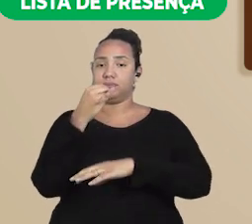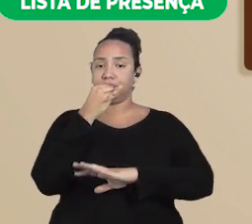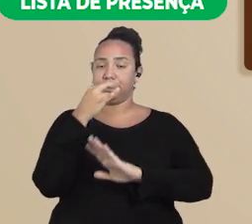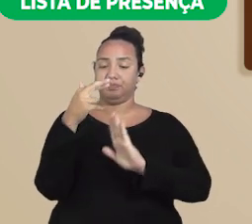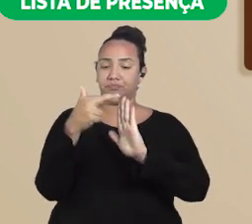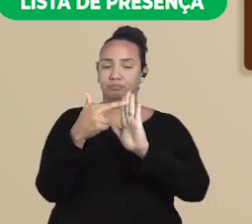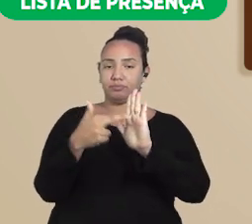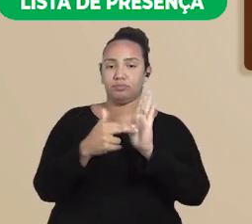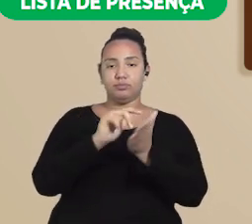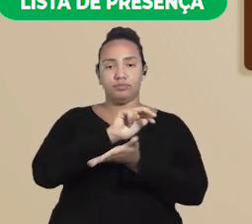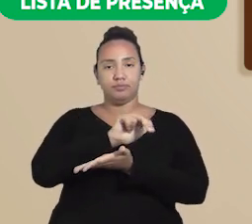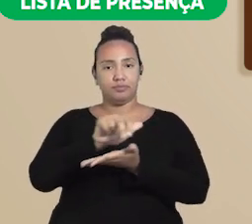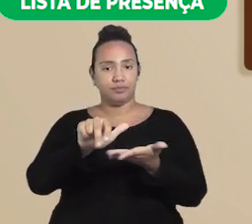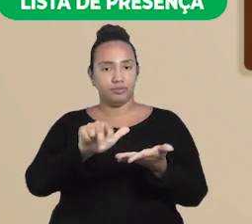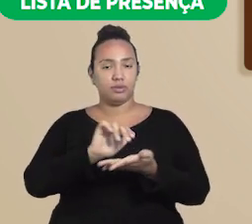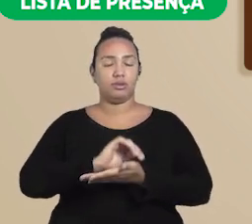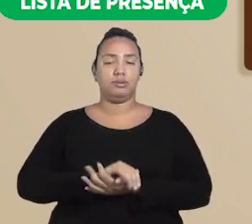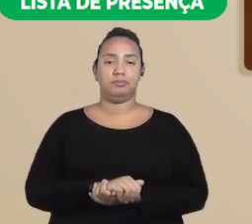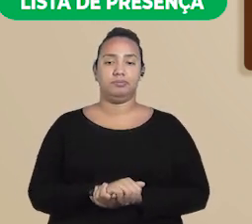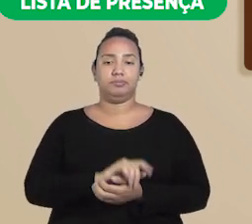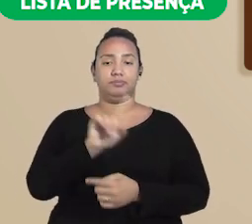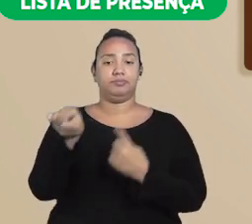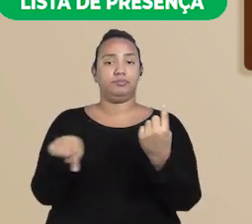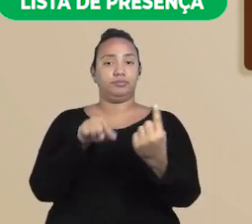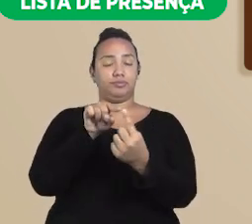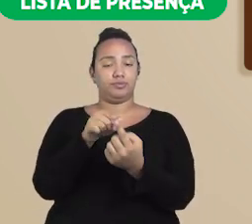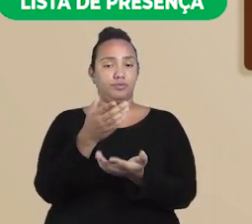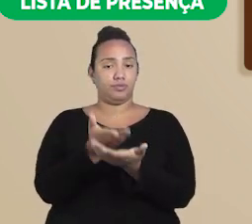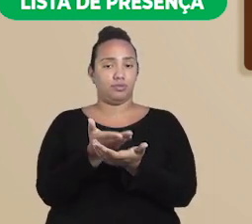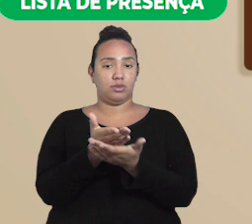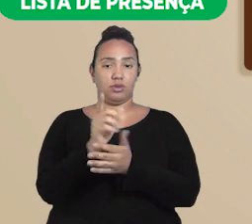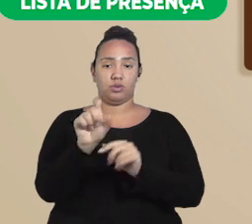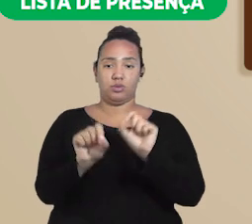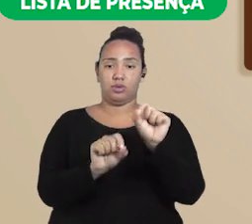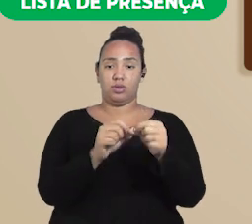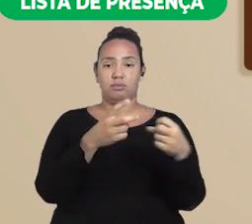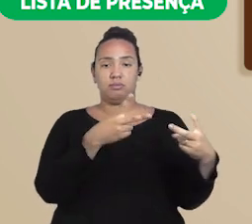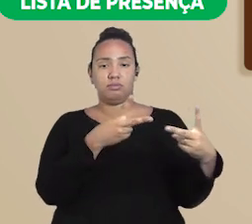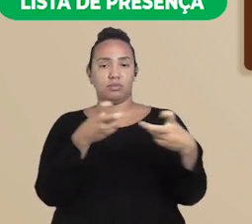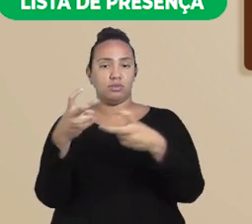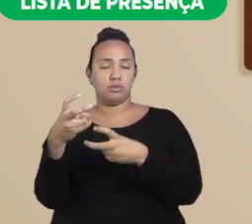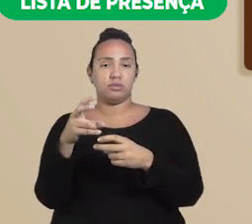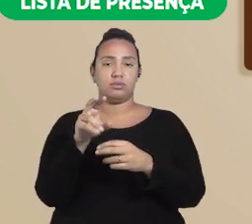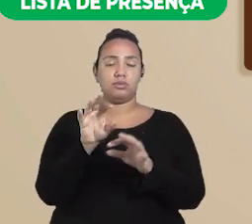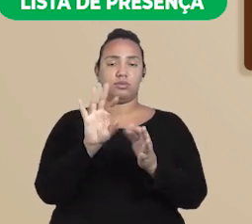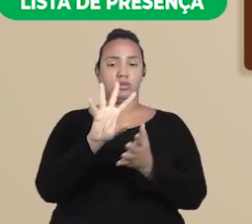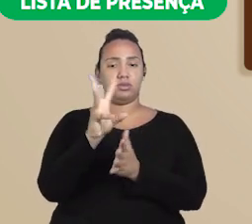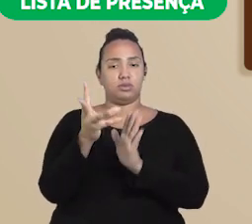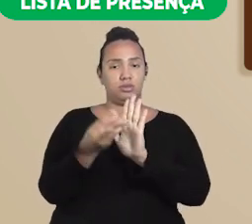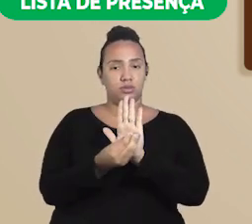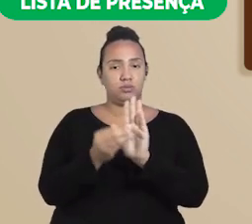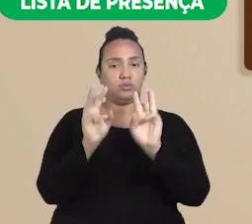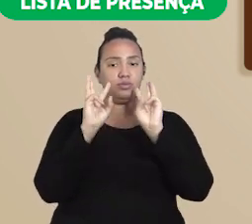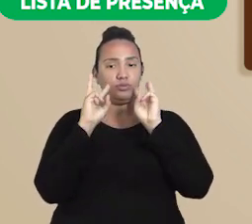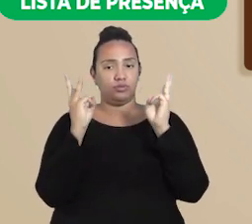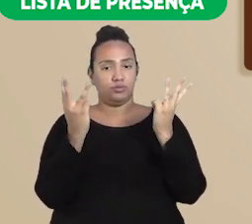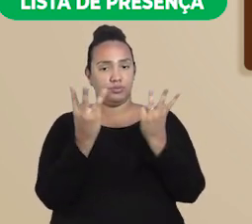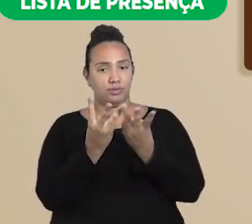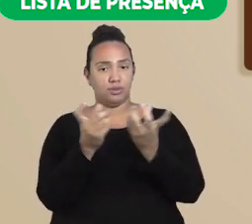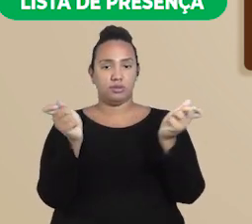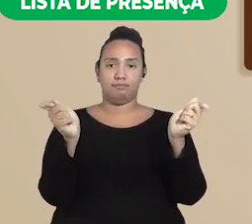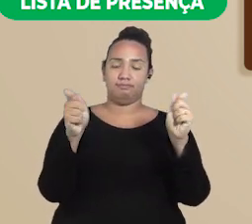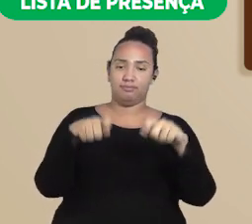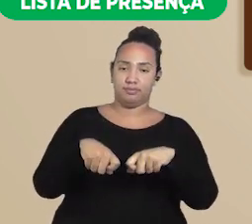de rótulos e embalagens e em outros locais. O objetivo dessa aula é identificar as unidades de medida de